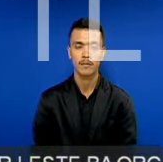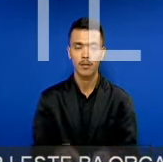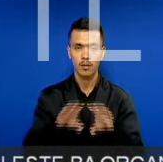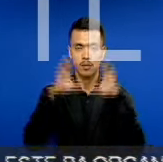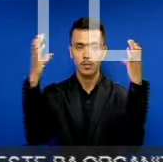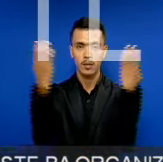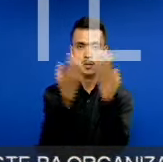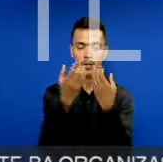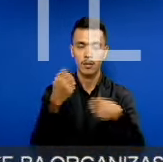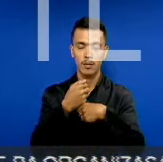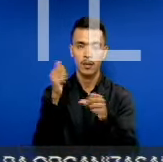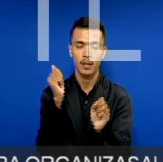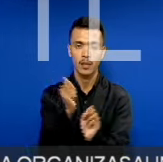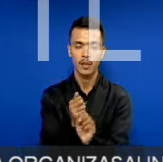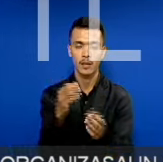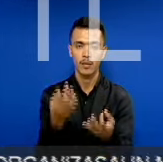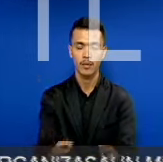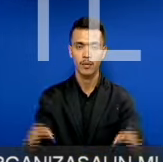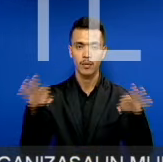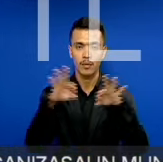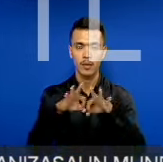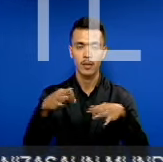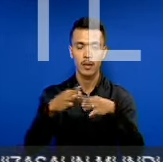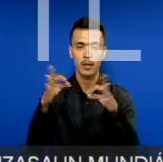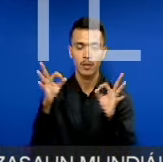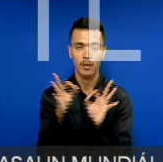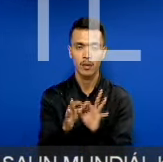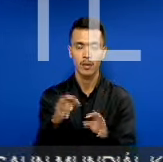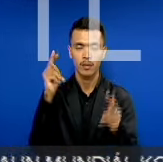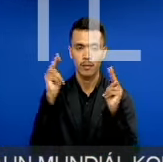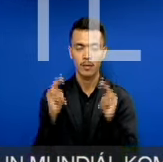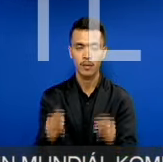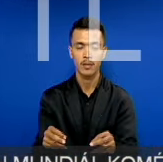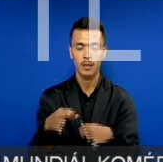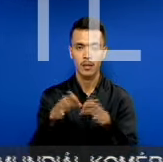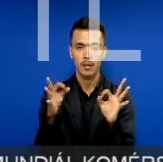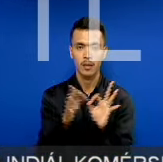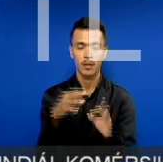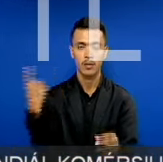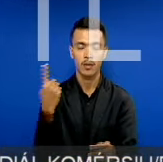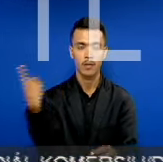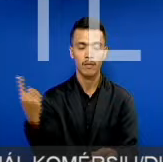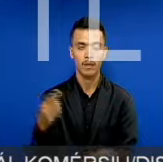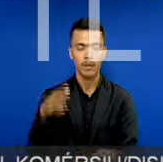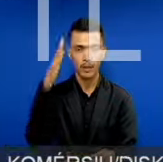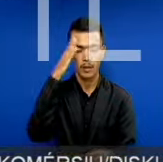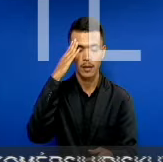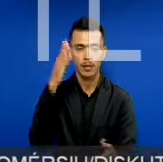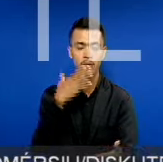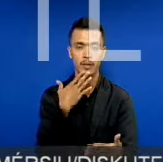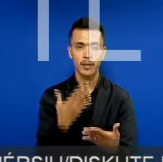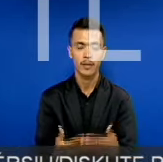comissão em Halohela. Importante makne hadia buat nembemak persija hadia no mantém buat nembemak itahanuin diang